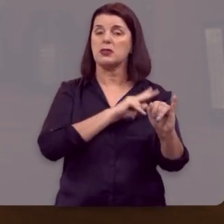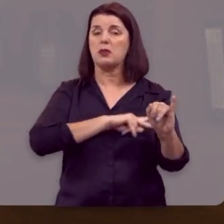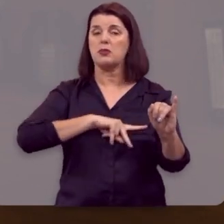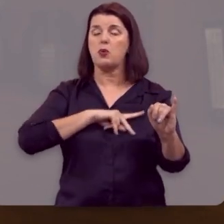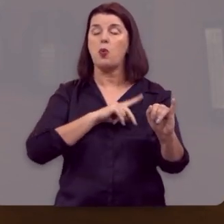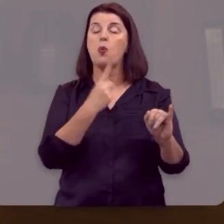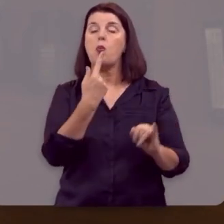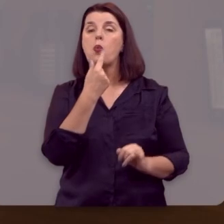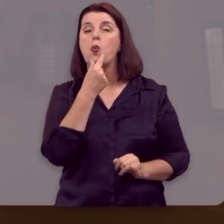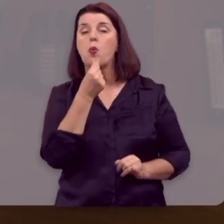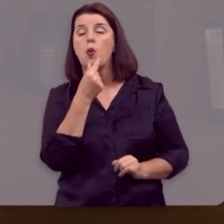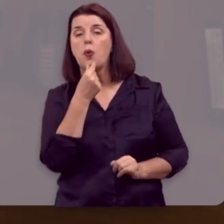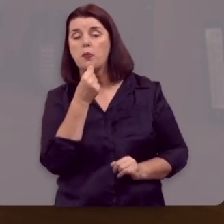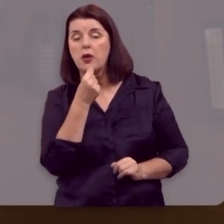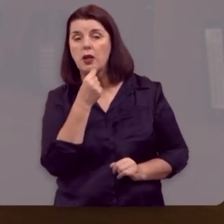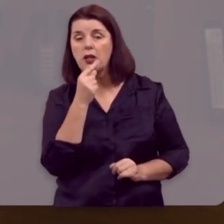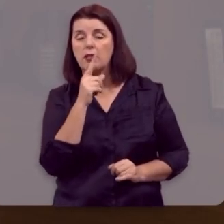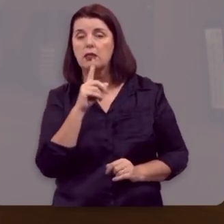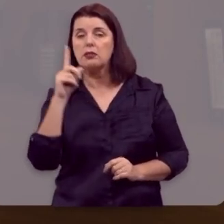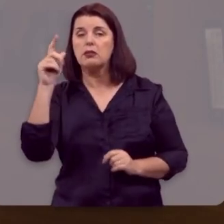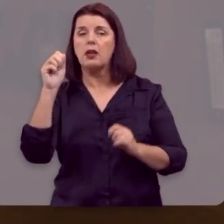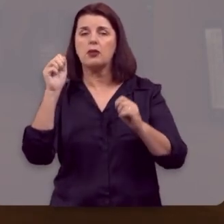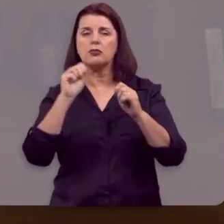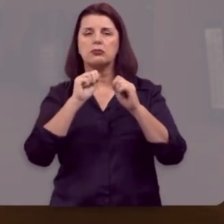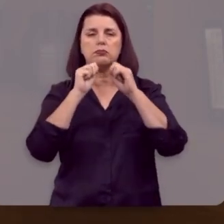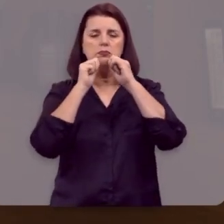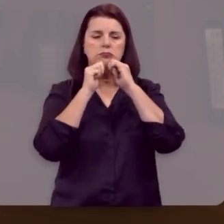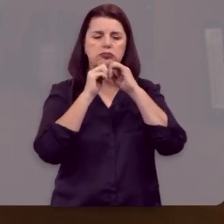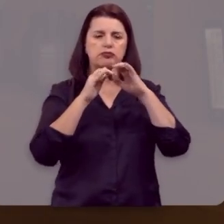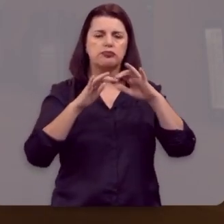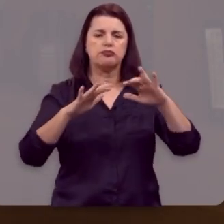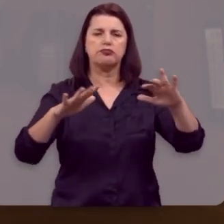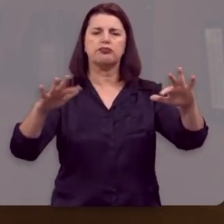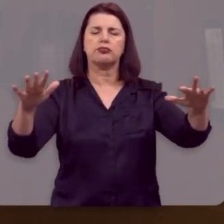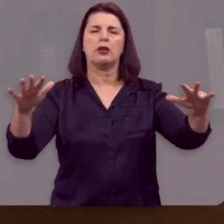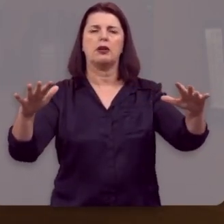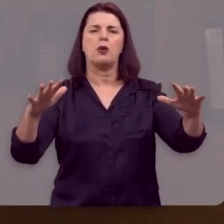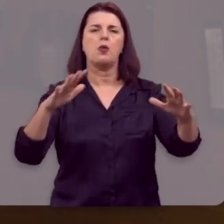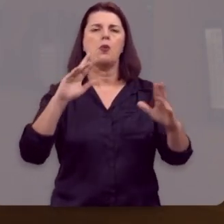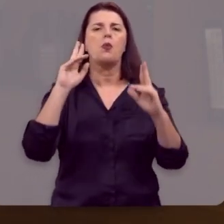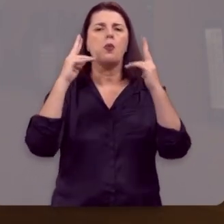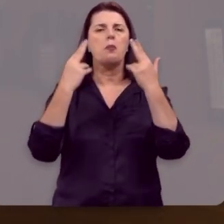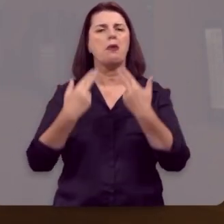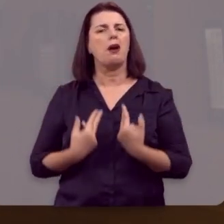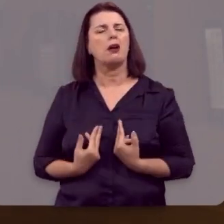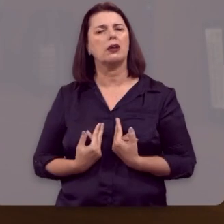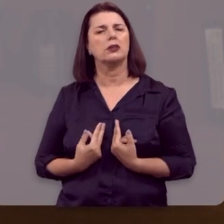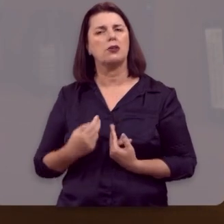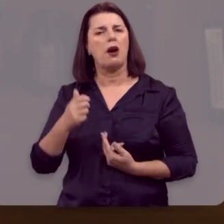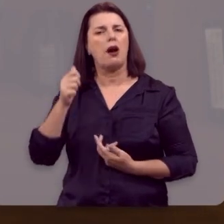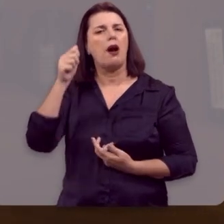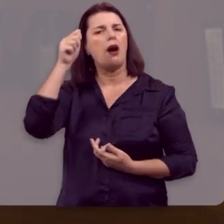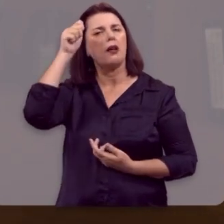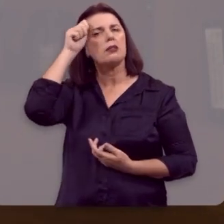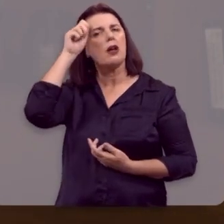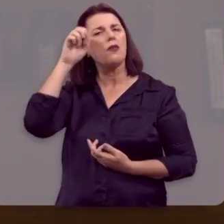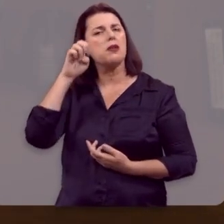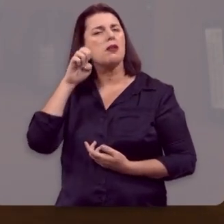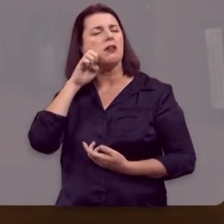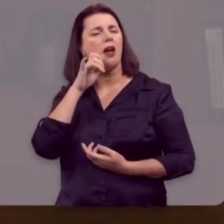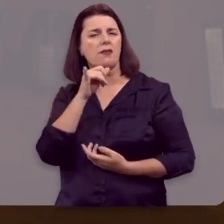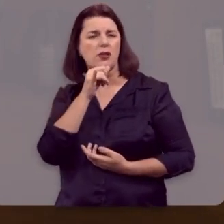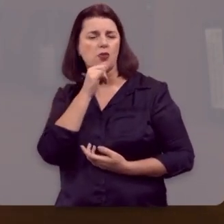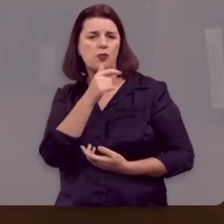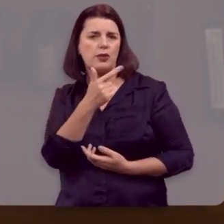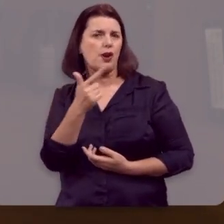que de um só homem, Deus povoou toda a terra, toda a raça humana. Paulo está dizendo que Adão e Eva não são um